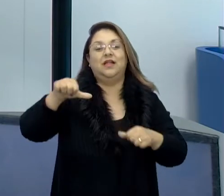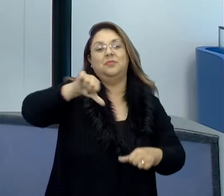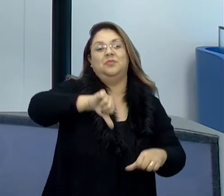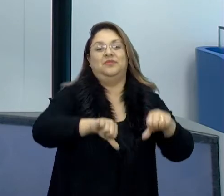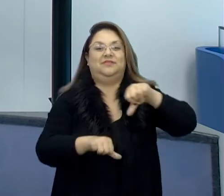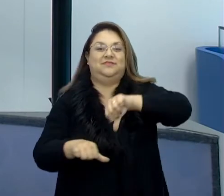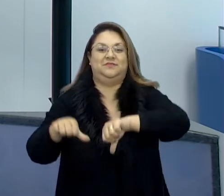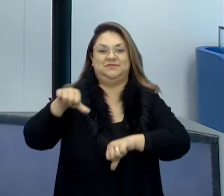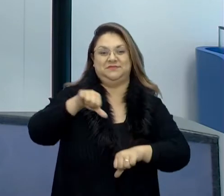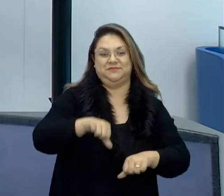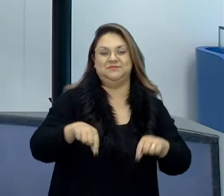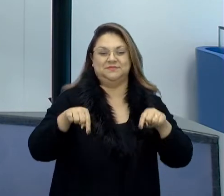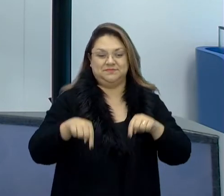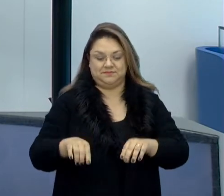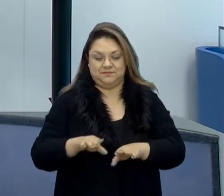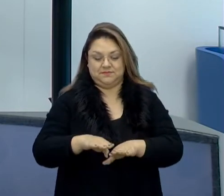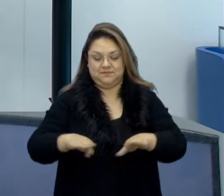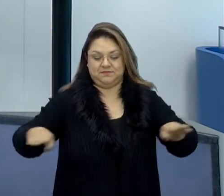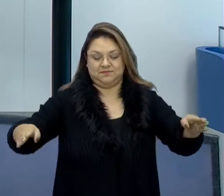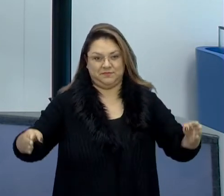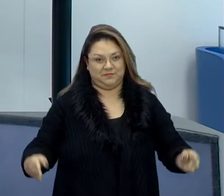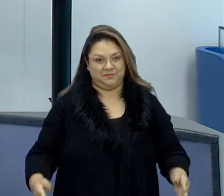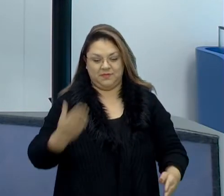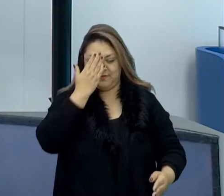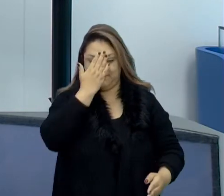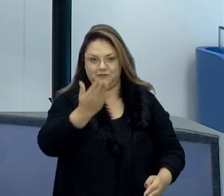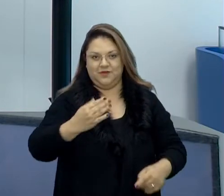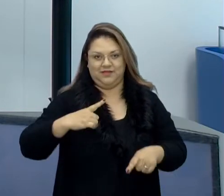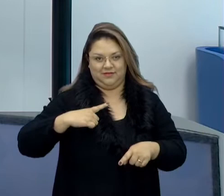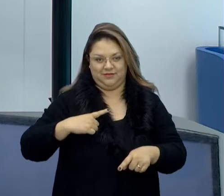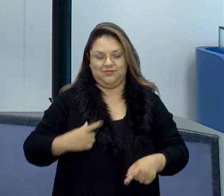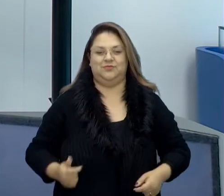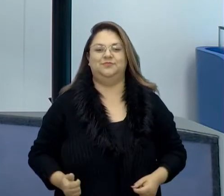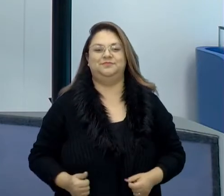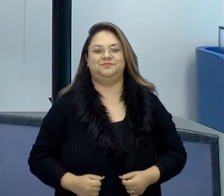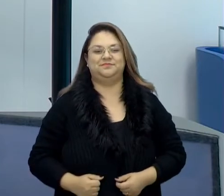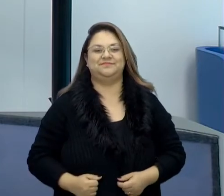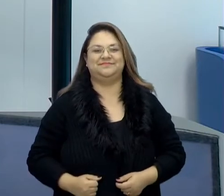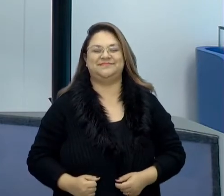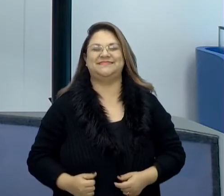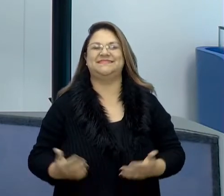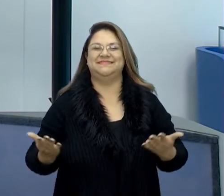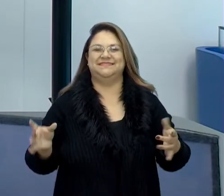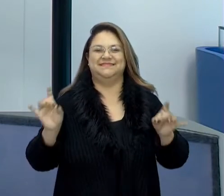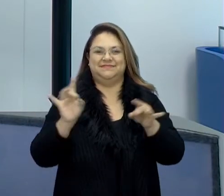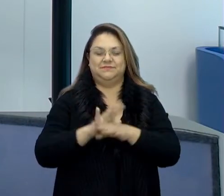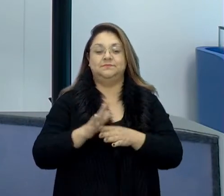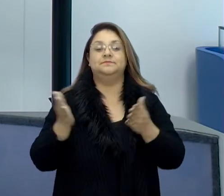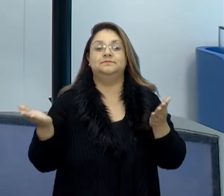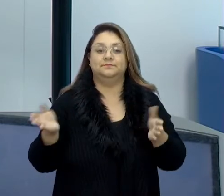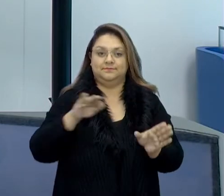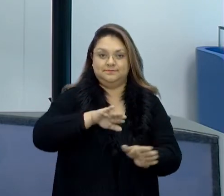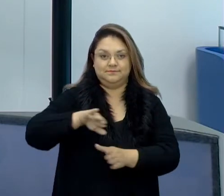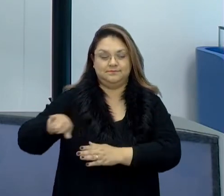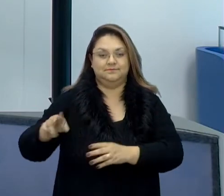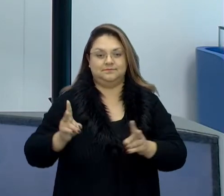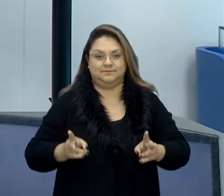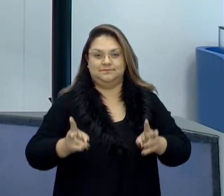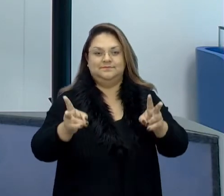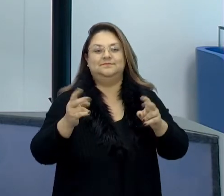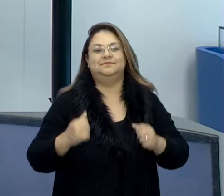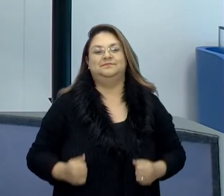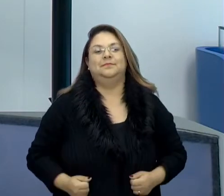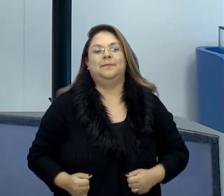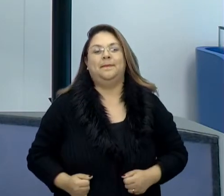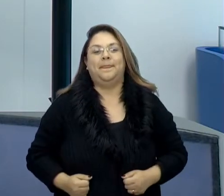né? Tem uma bancada à minha frente, tá? E é isso. Vamos seguir, pessoal? O que